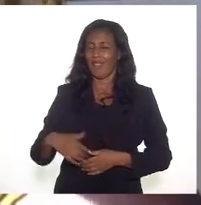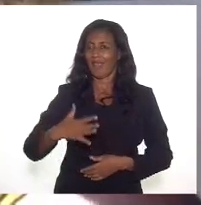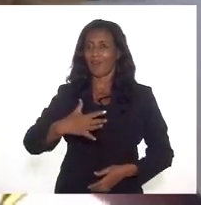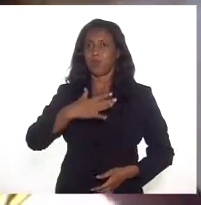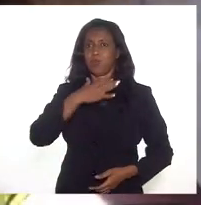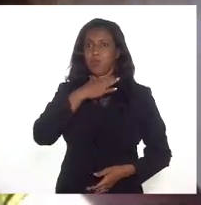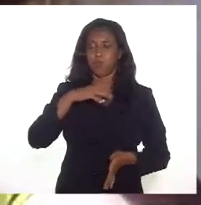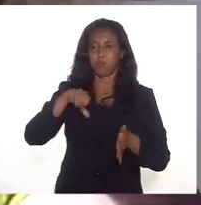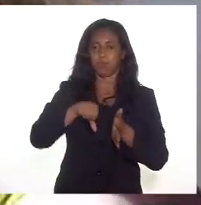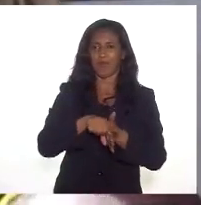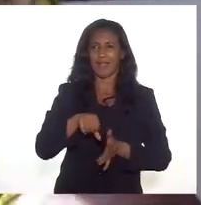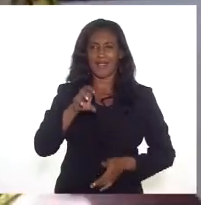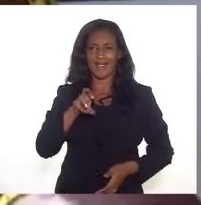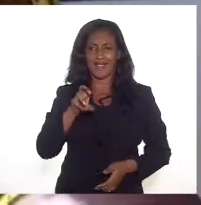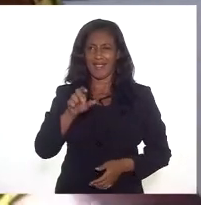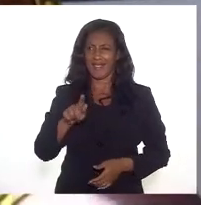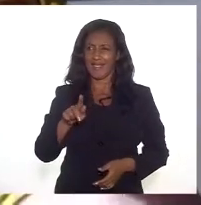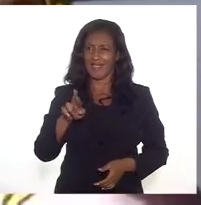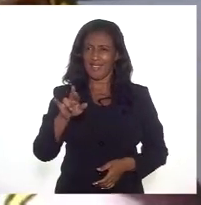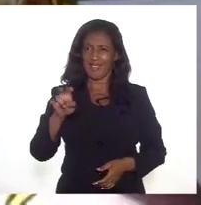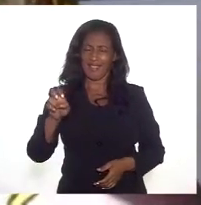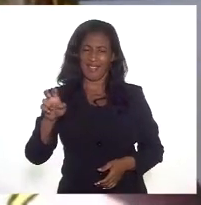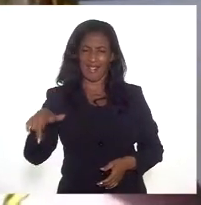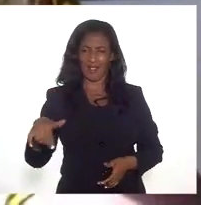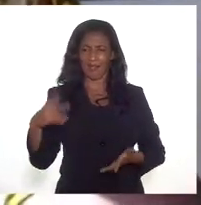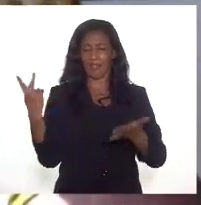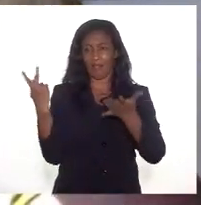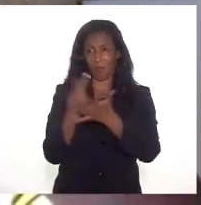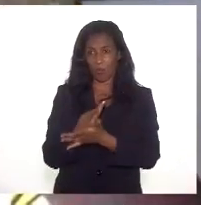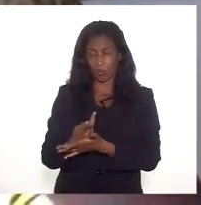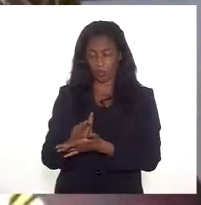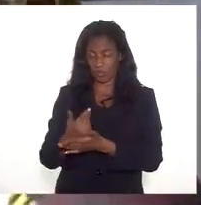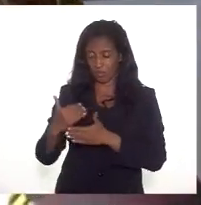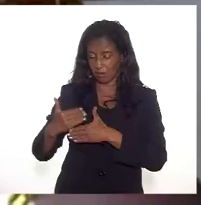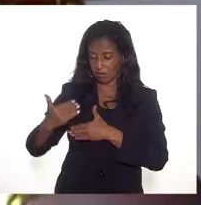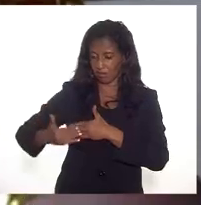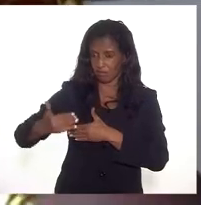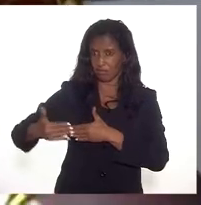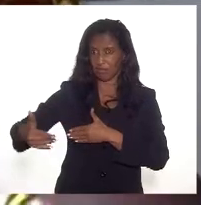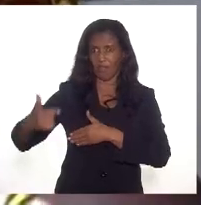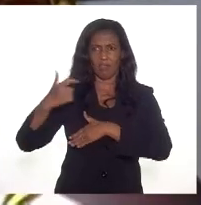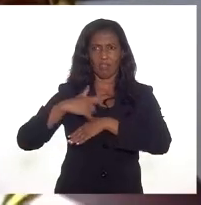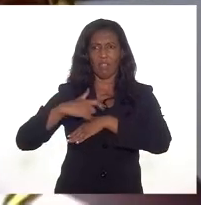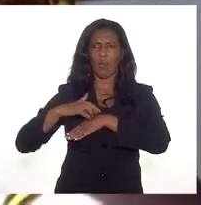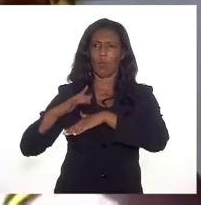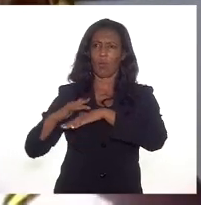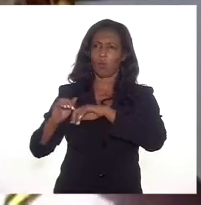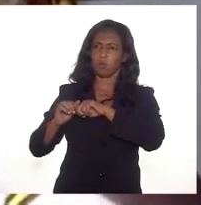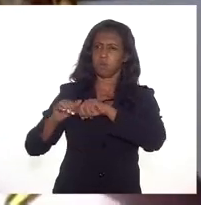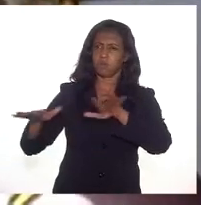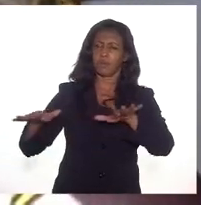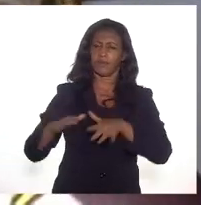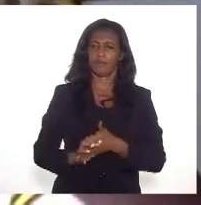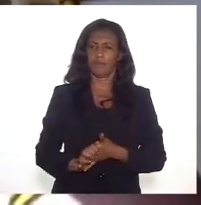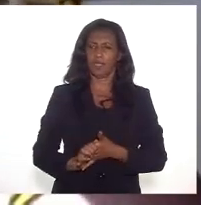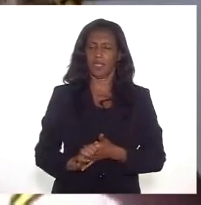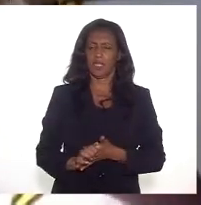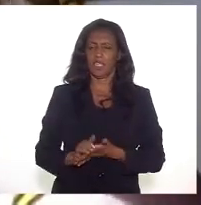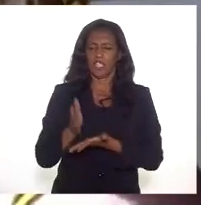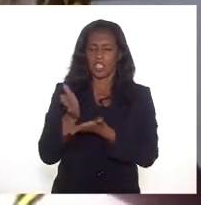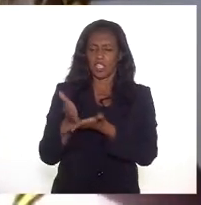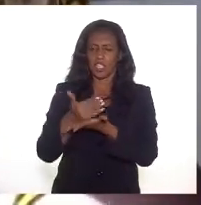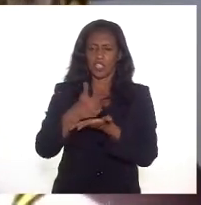era grave, muito grave o processo que estava ali acontecendo, ainda mais nesse contexto de pandemia. Divisão desse caixinha da